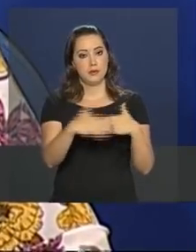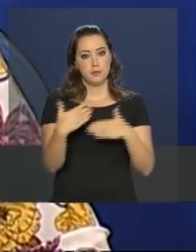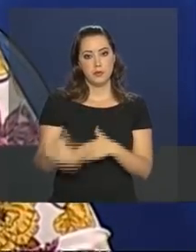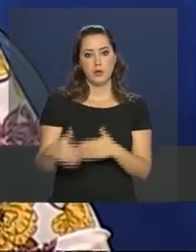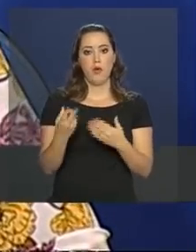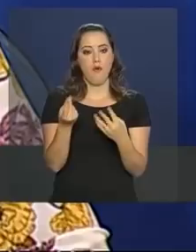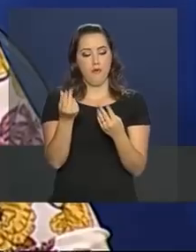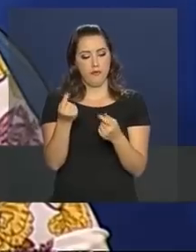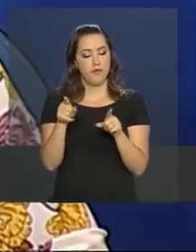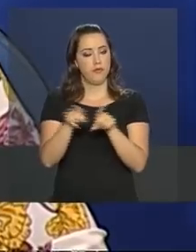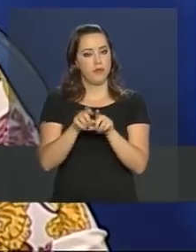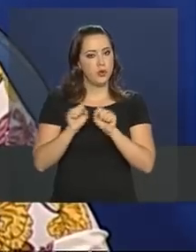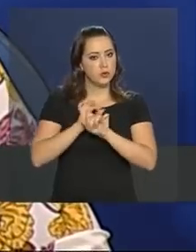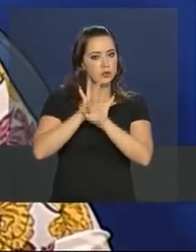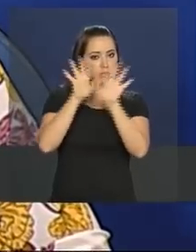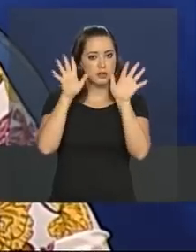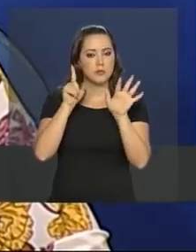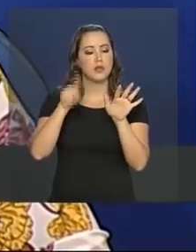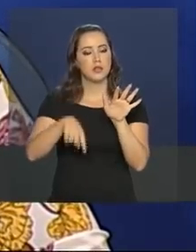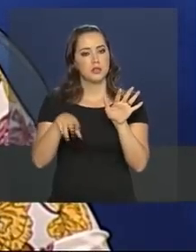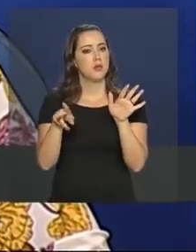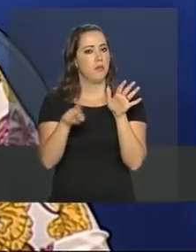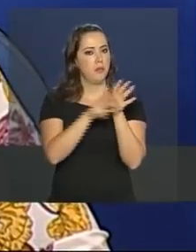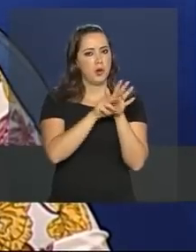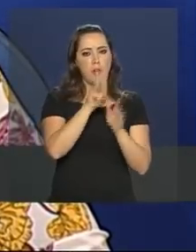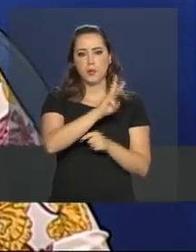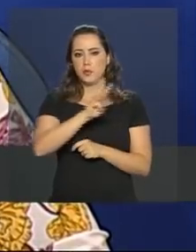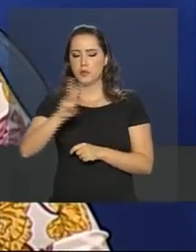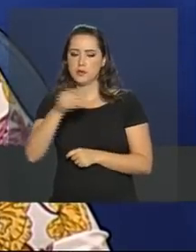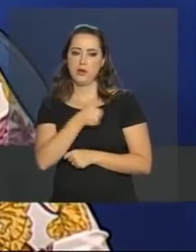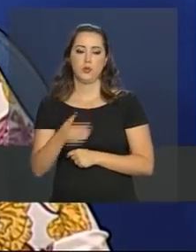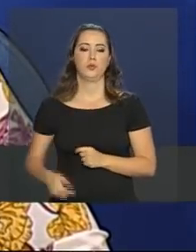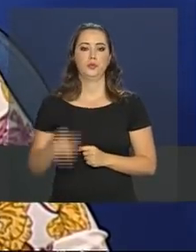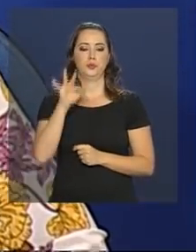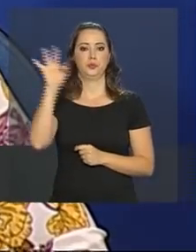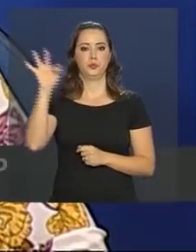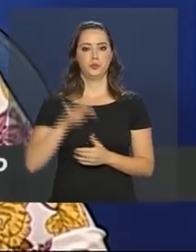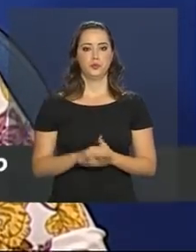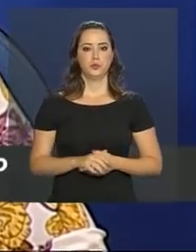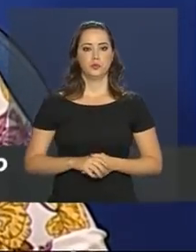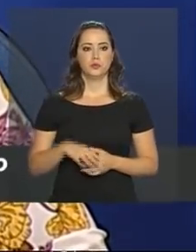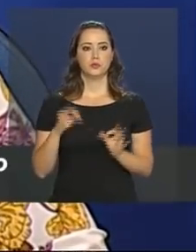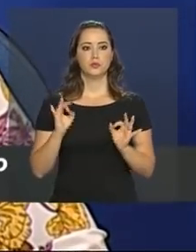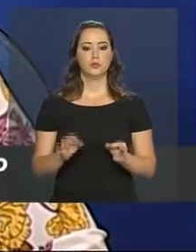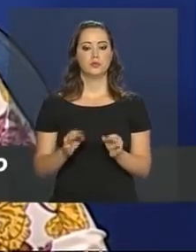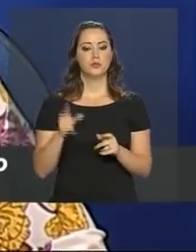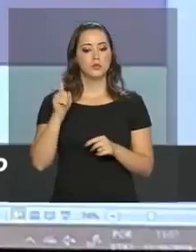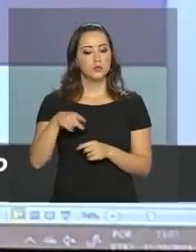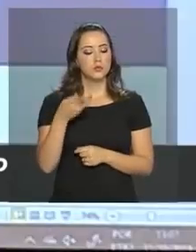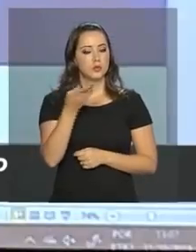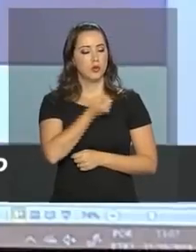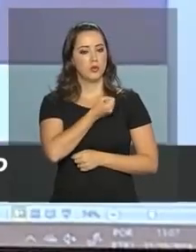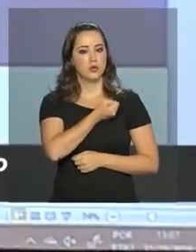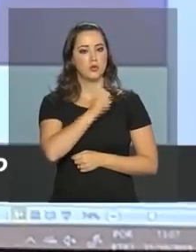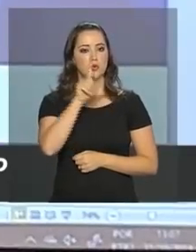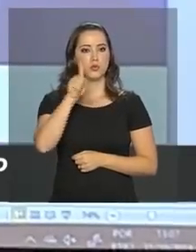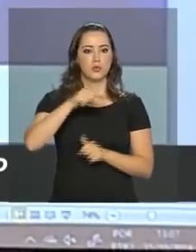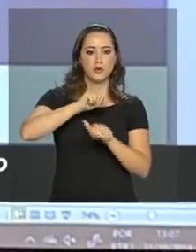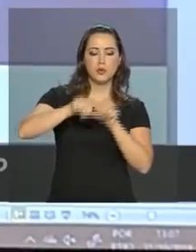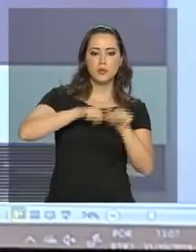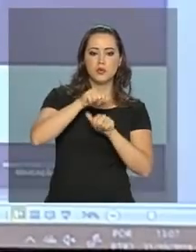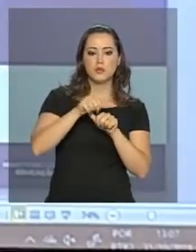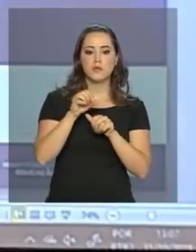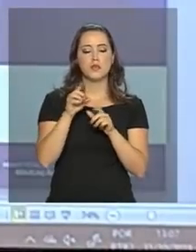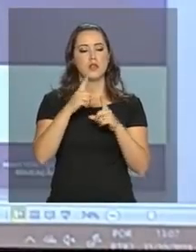custam com transparência no portal da transparência do governo federal tá certo então este número é rico modificado pelo